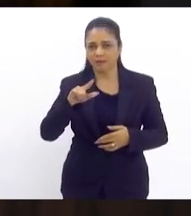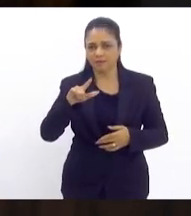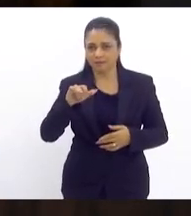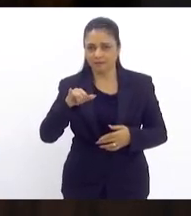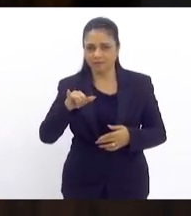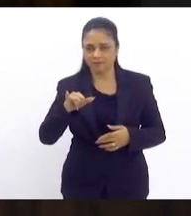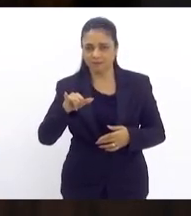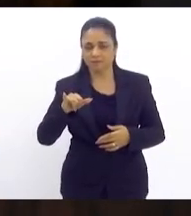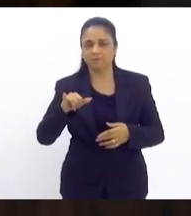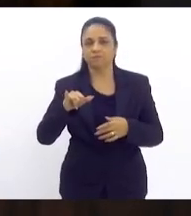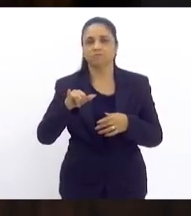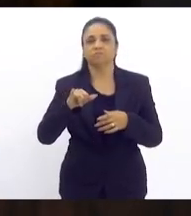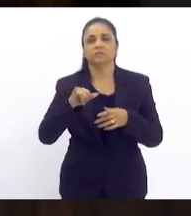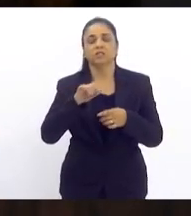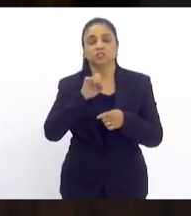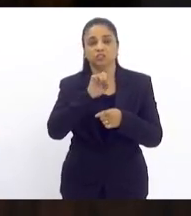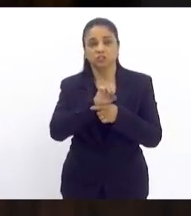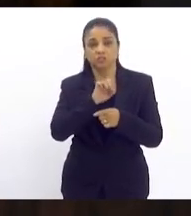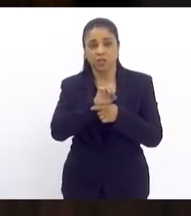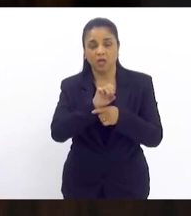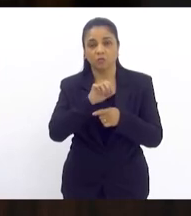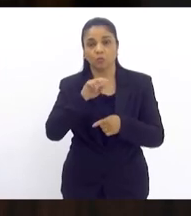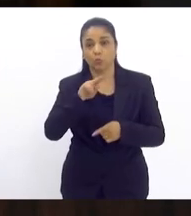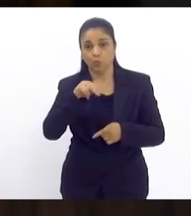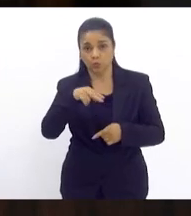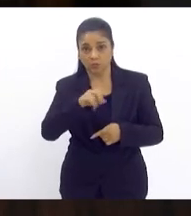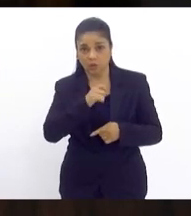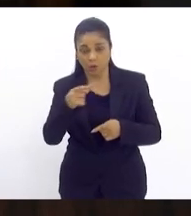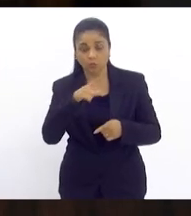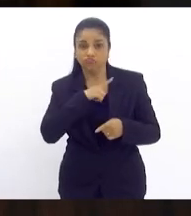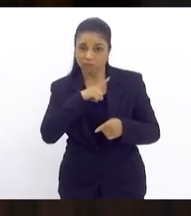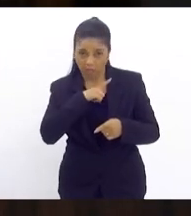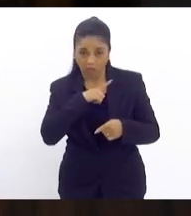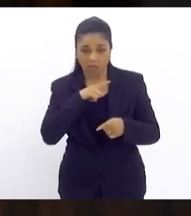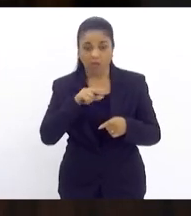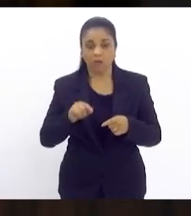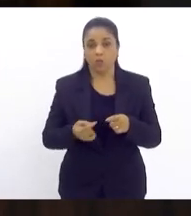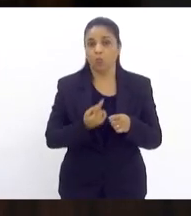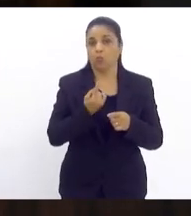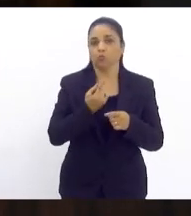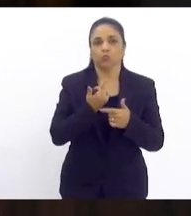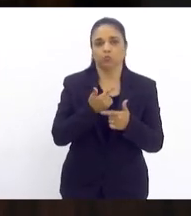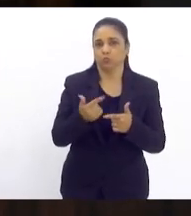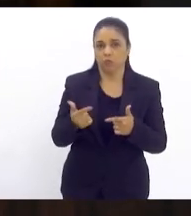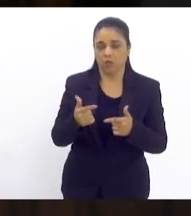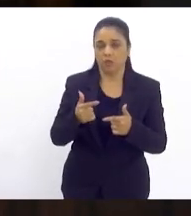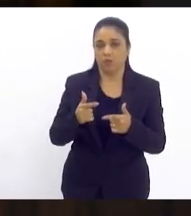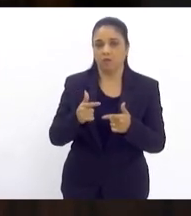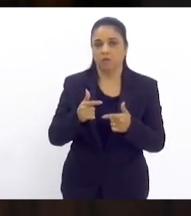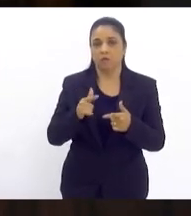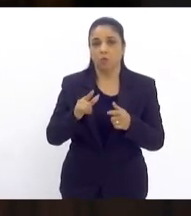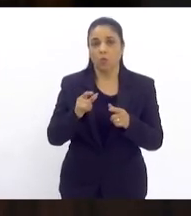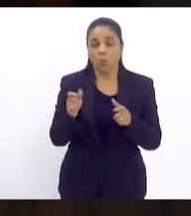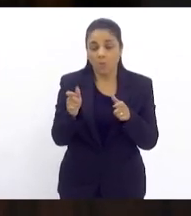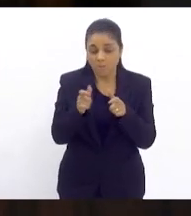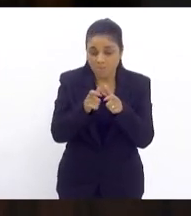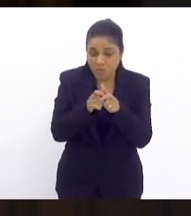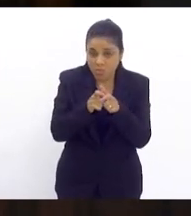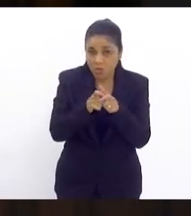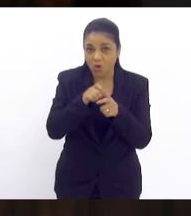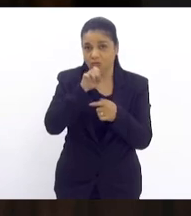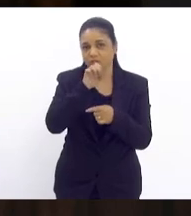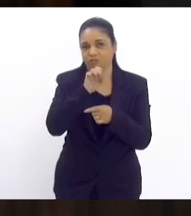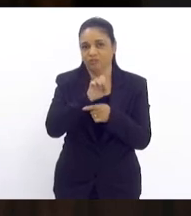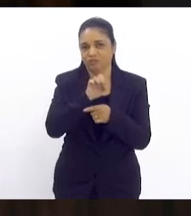emenda os demais estados da União todos têm eu eu digo para vocês o menor dos Estados